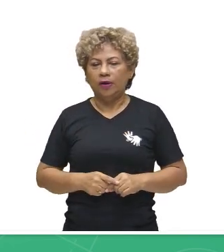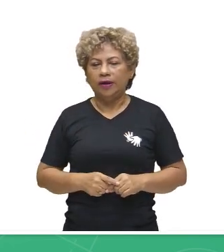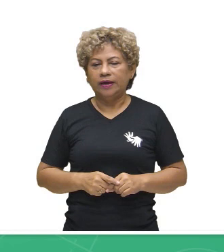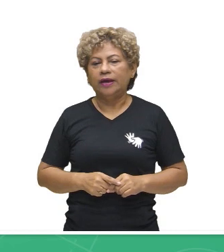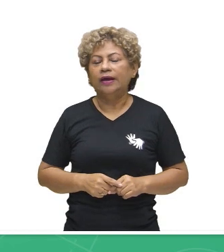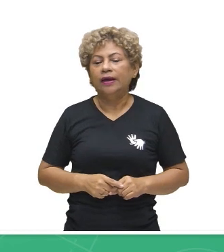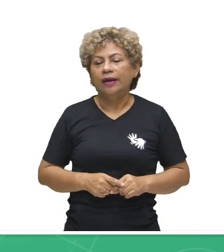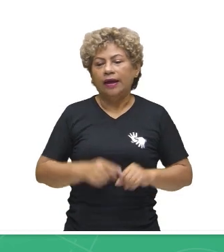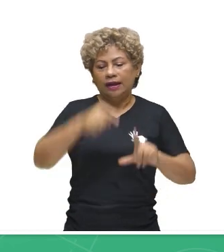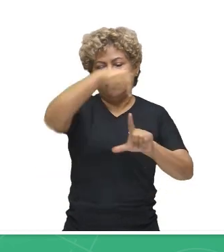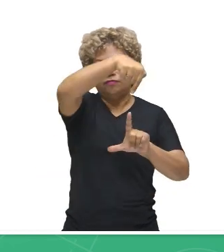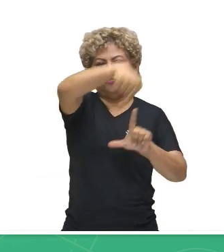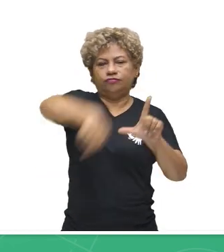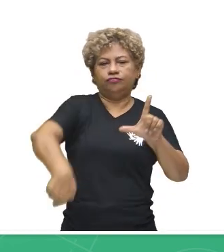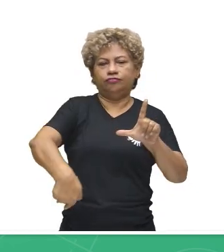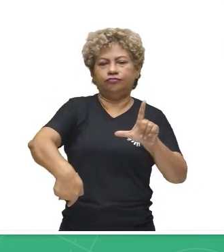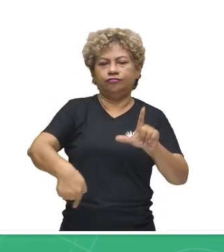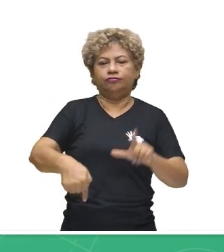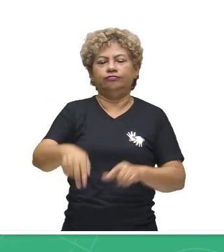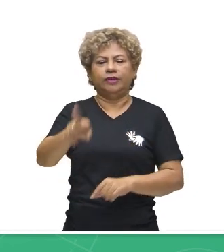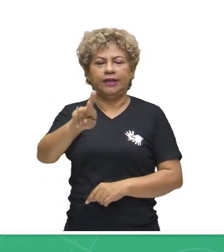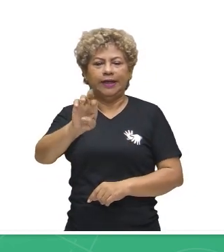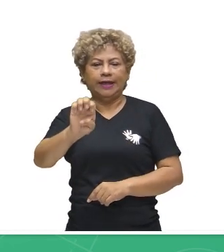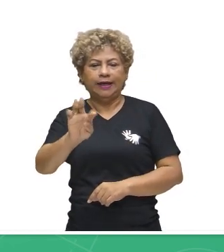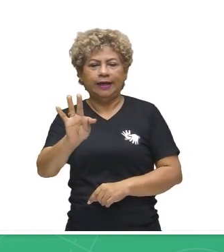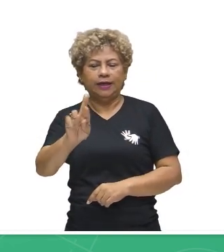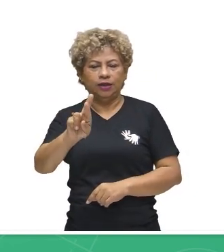da trajetória. Aí você tem,